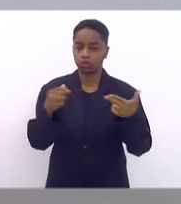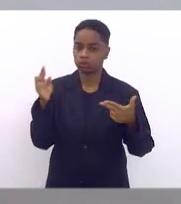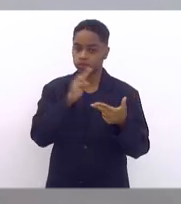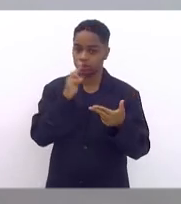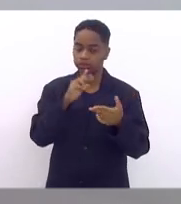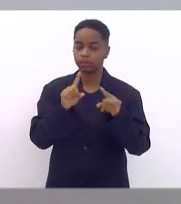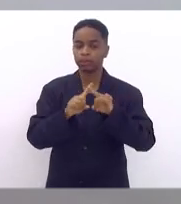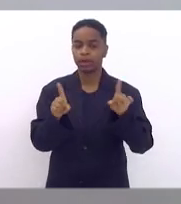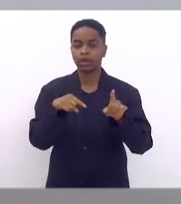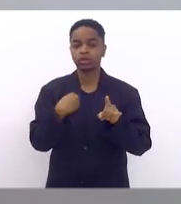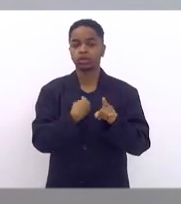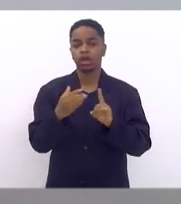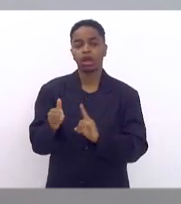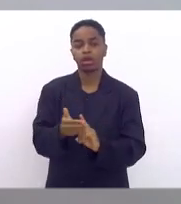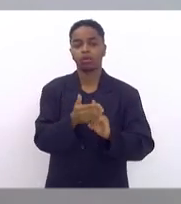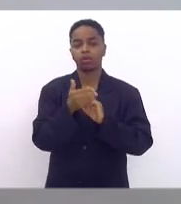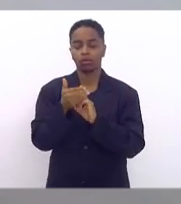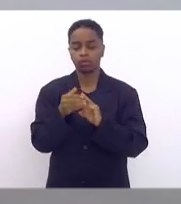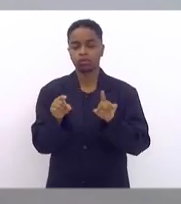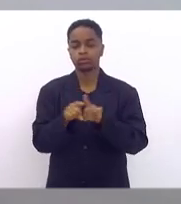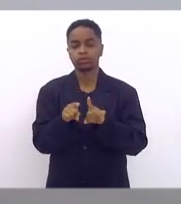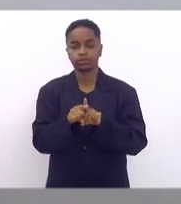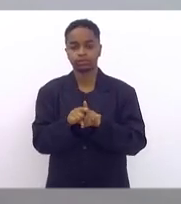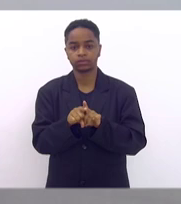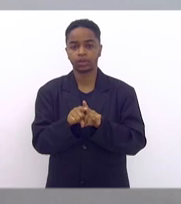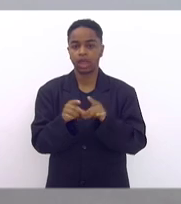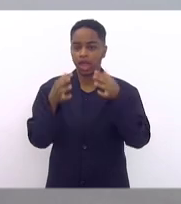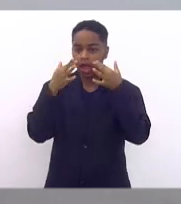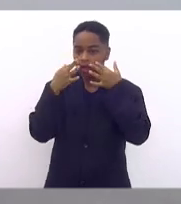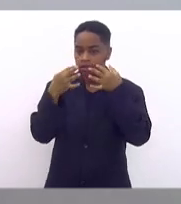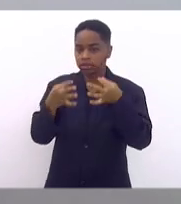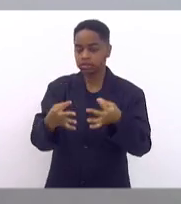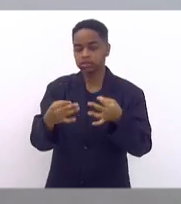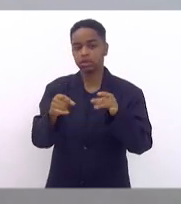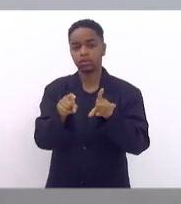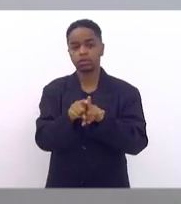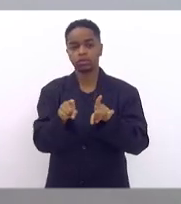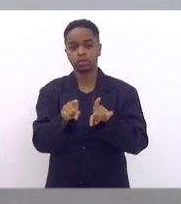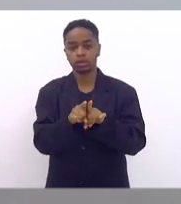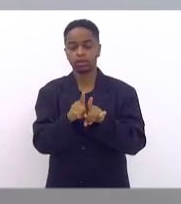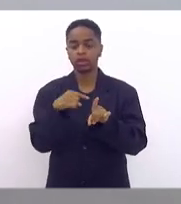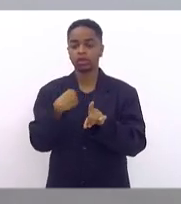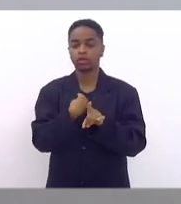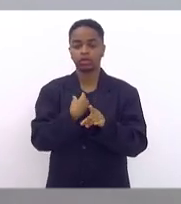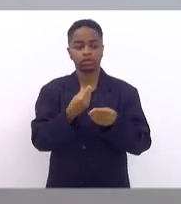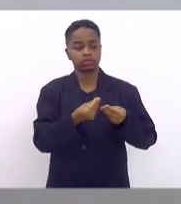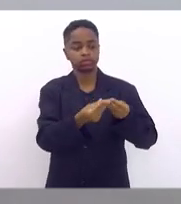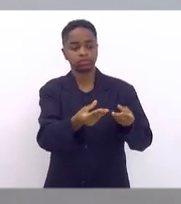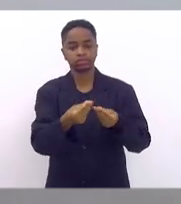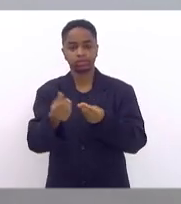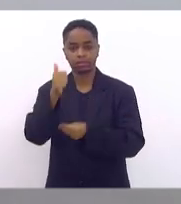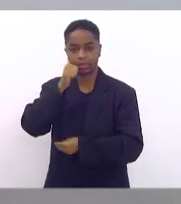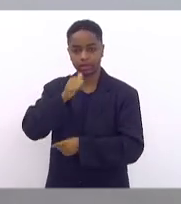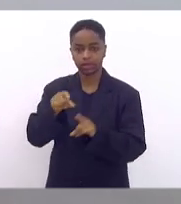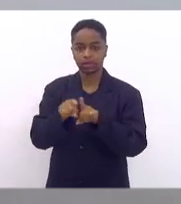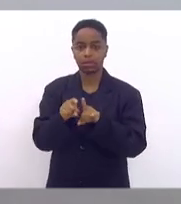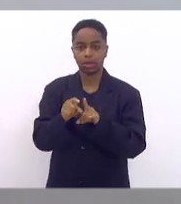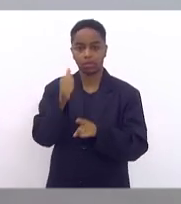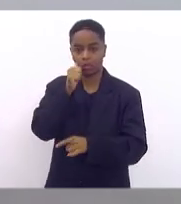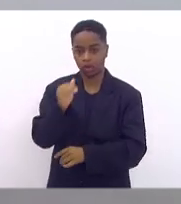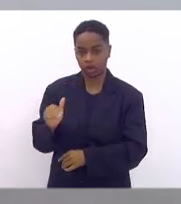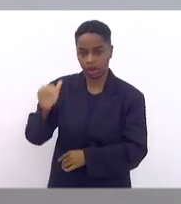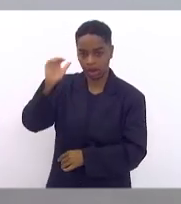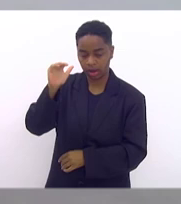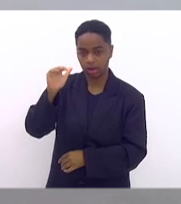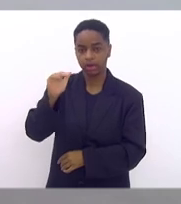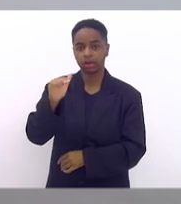a gente leva esse acolhimento, a gente leva essa escuta e a gente leva também para essas meninas e mulheres a